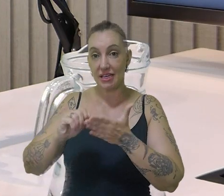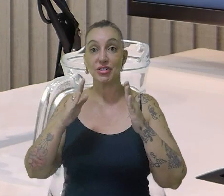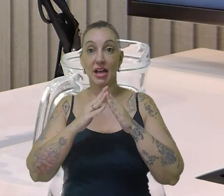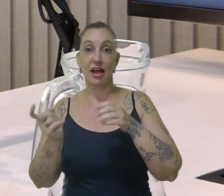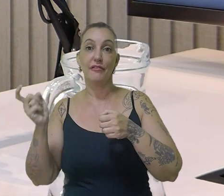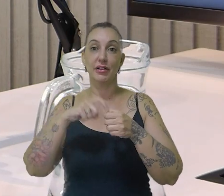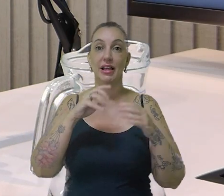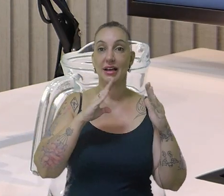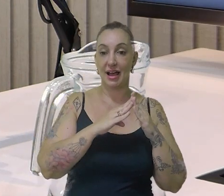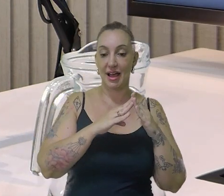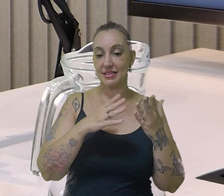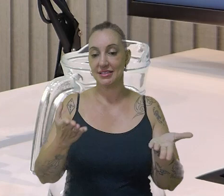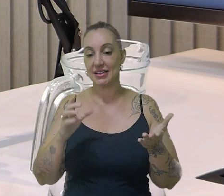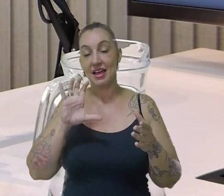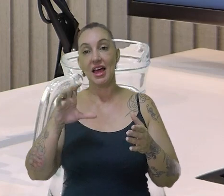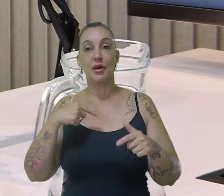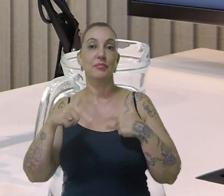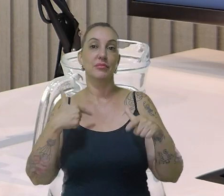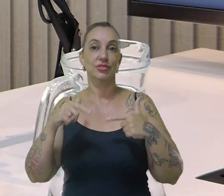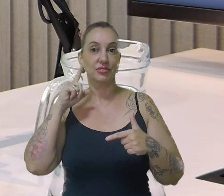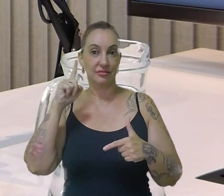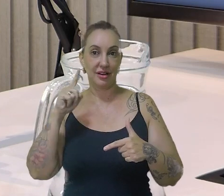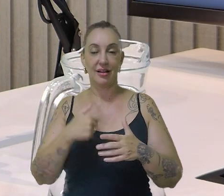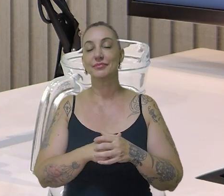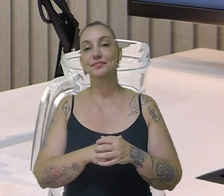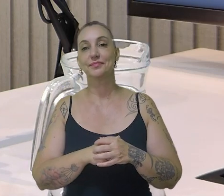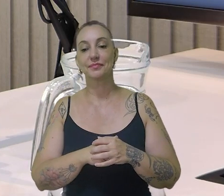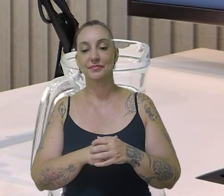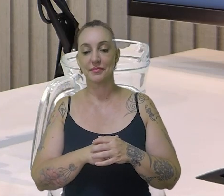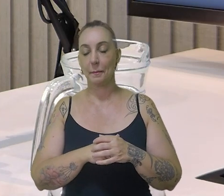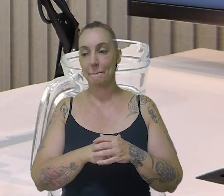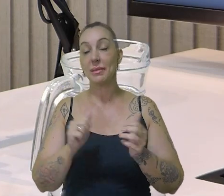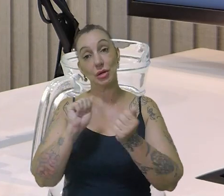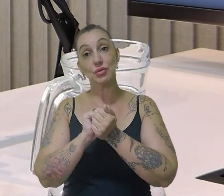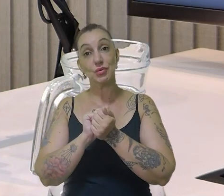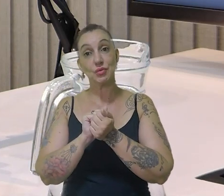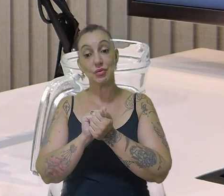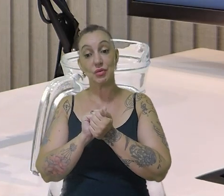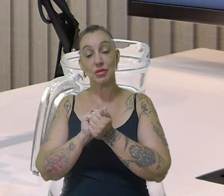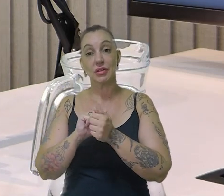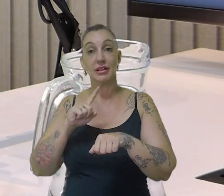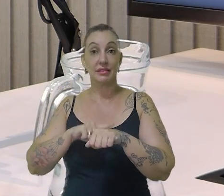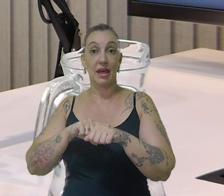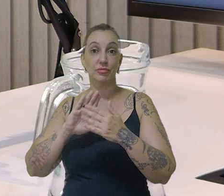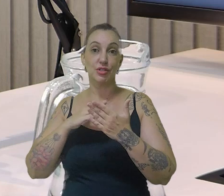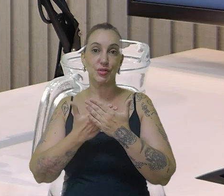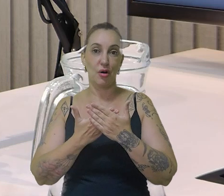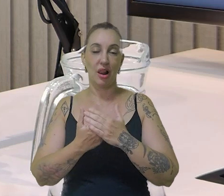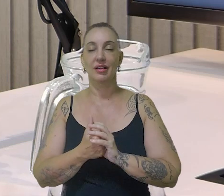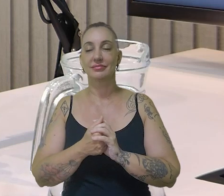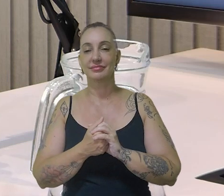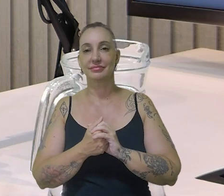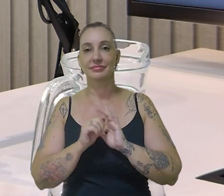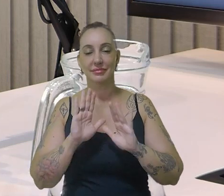voltava para casa então era essa minha dinâmica assim de de trabalho é junto na época da escola ainda